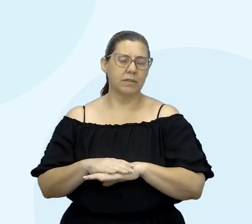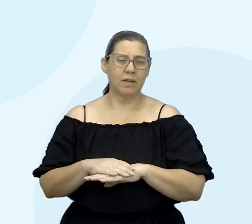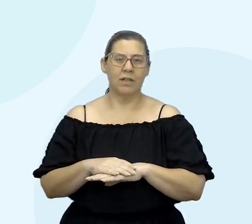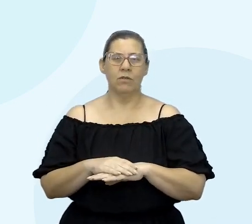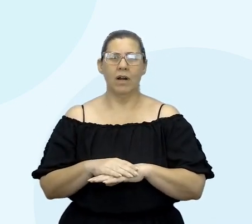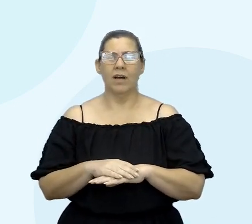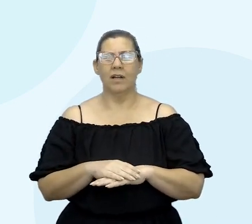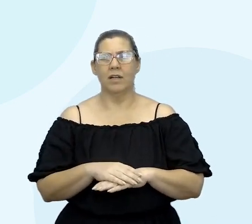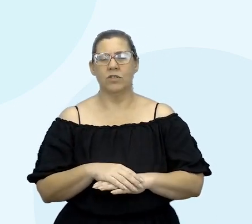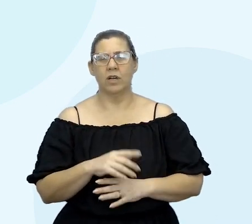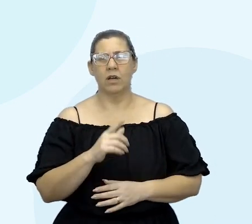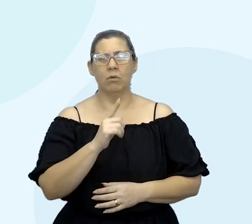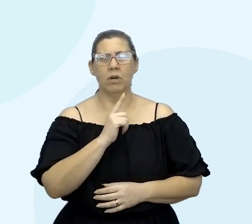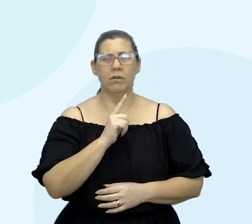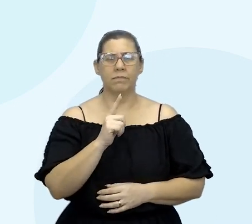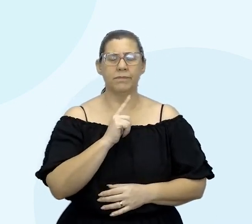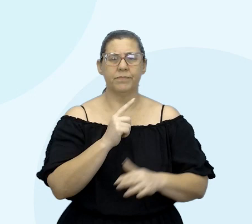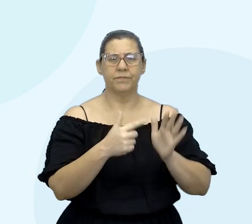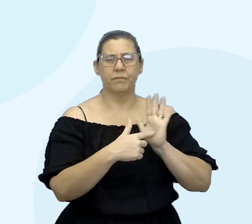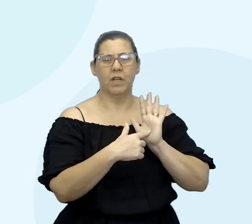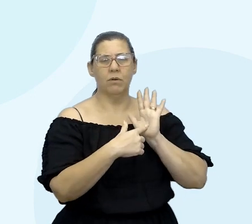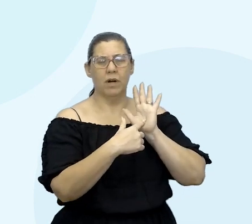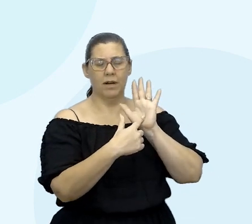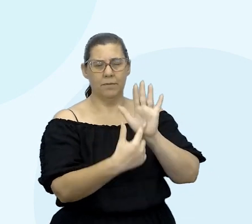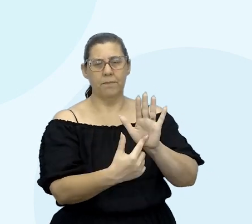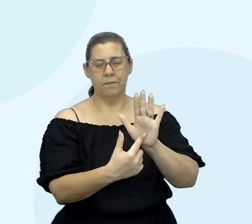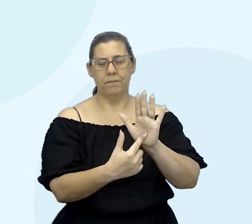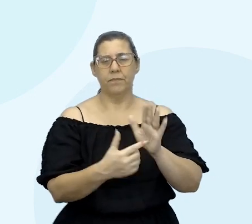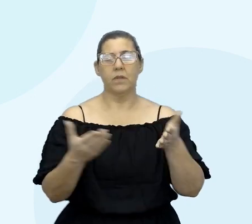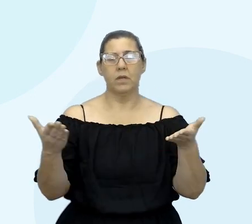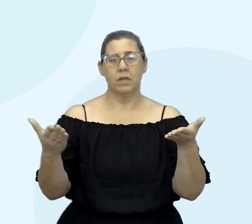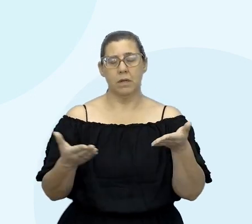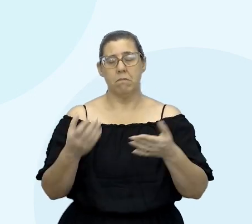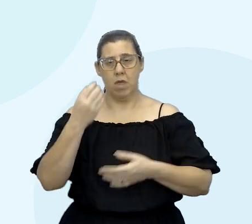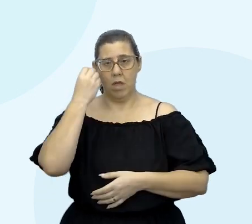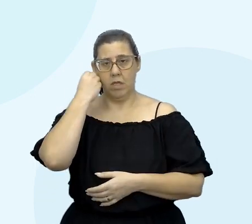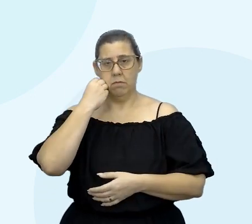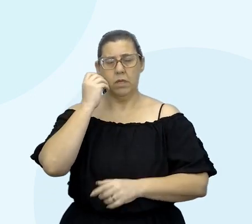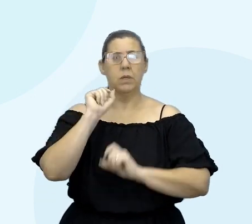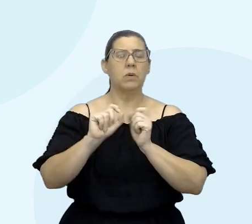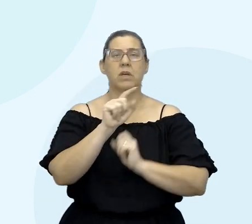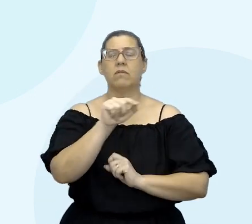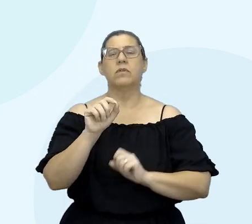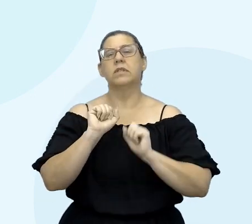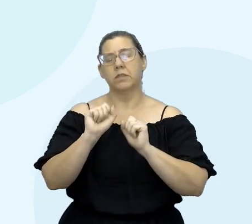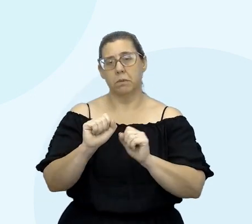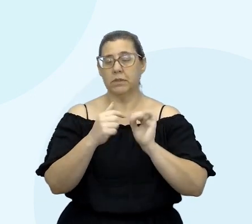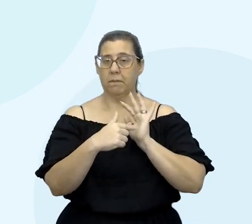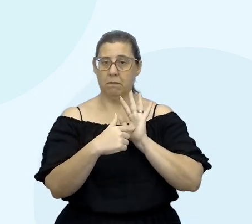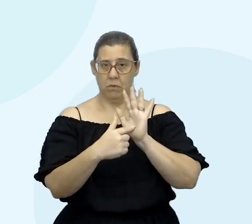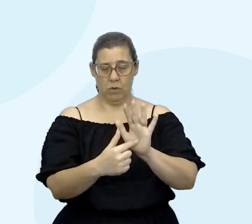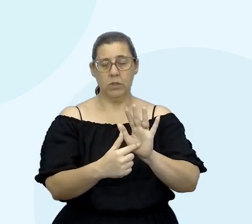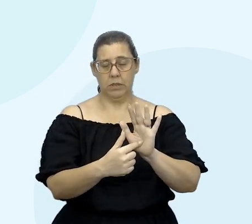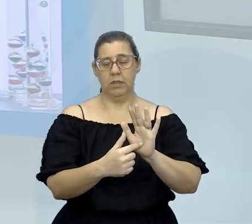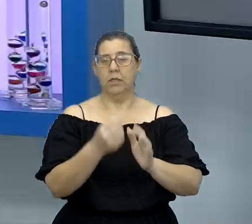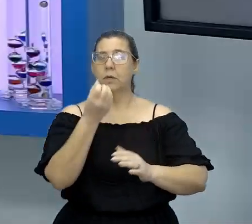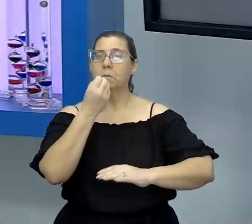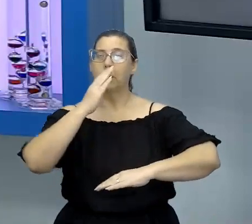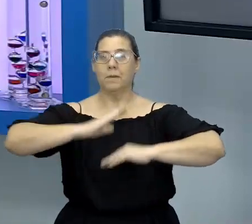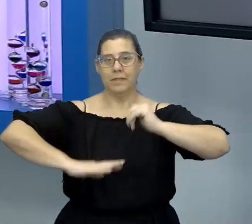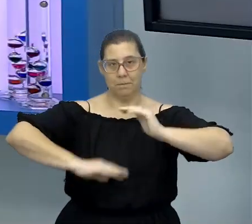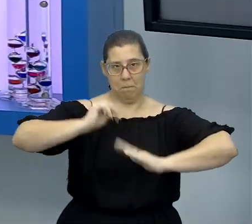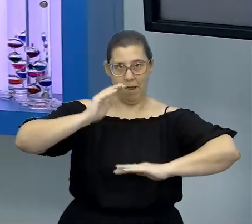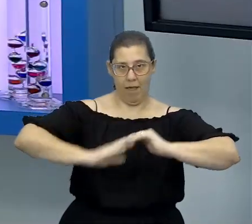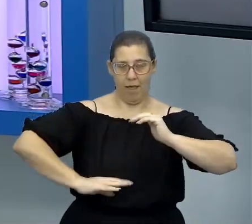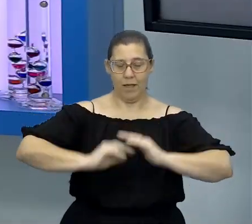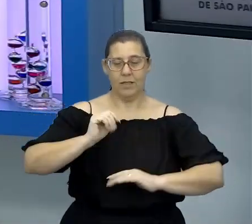Então, o que eu vou estar apresentando para vocês, vou falar para mim a minha experiência e o que vocês podem estar apresentando aí nessas boas práticas,